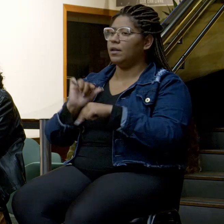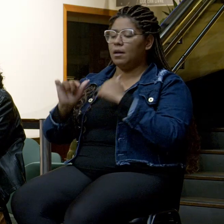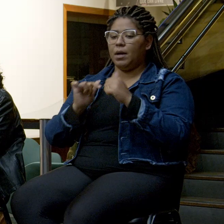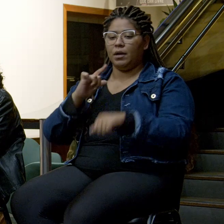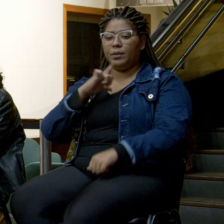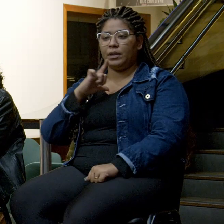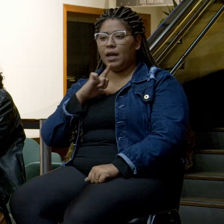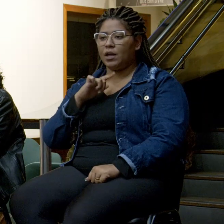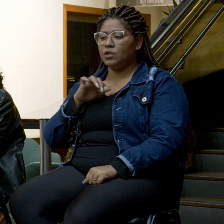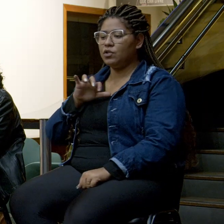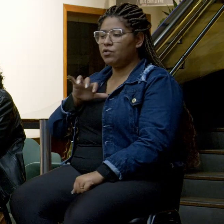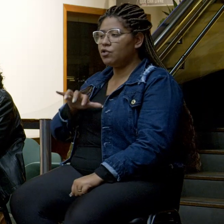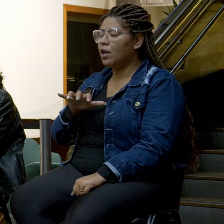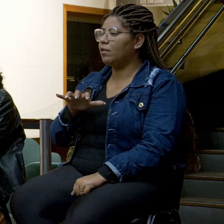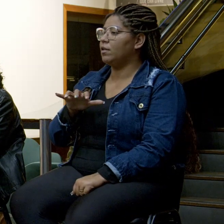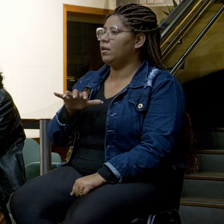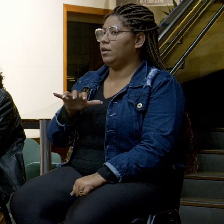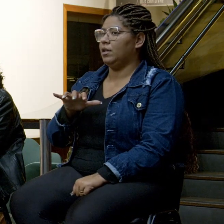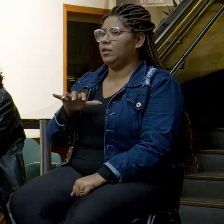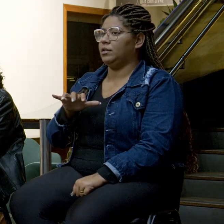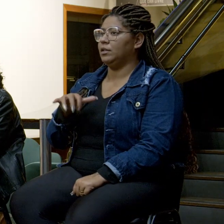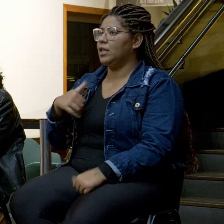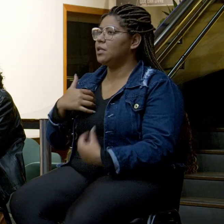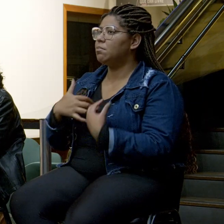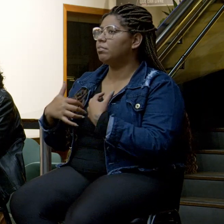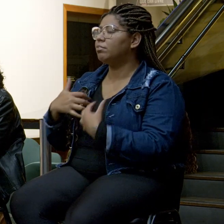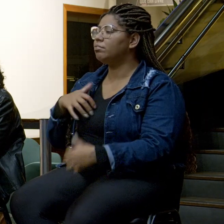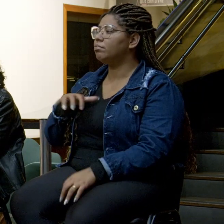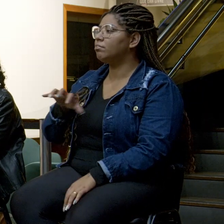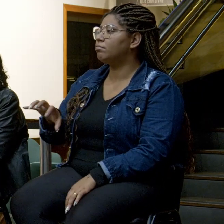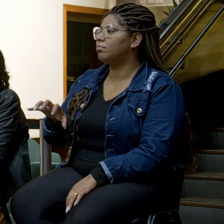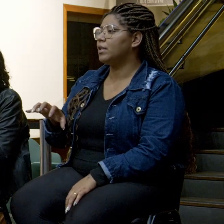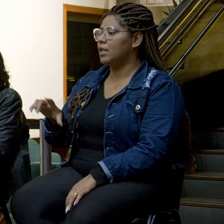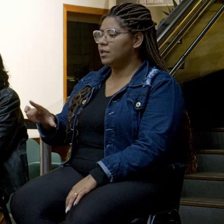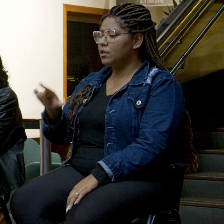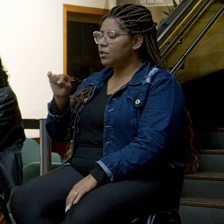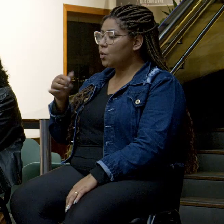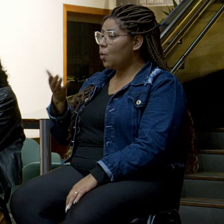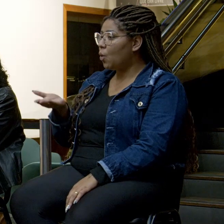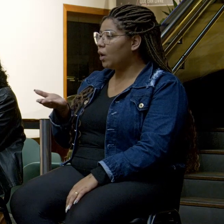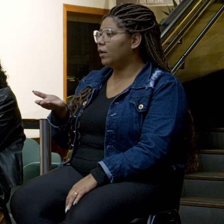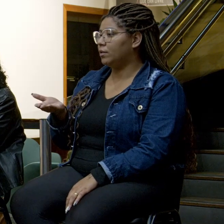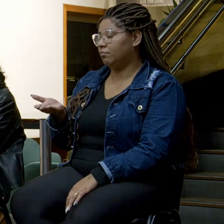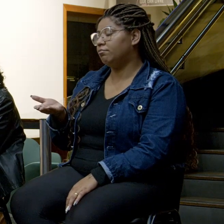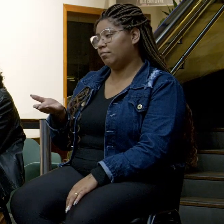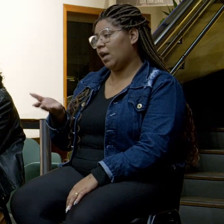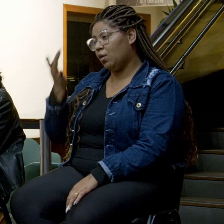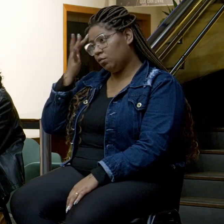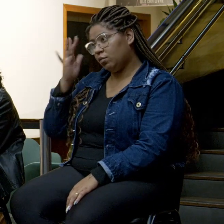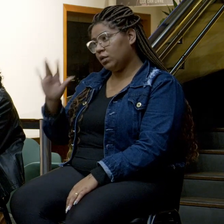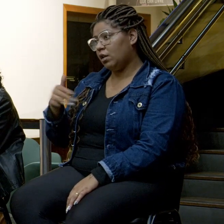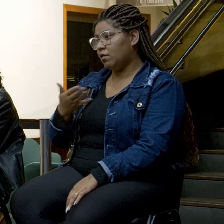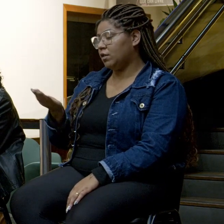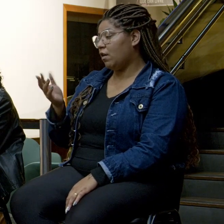um pouco desse apertamento, desse tensionamento, dessa escolha, né? Não sei, ouvindo